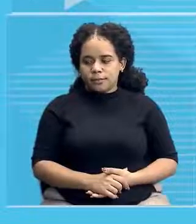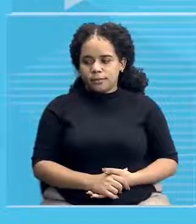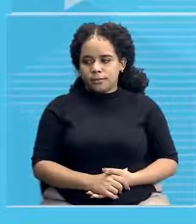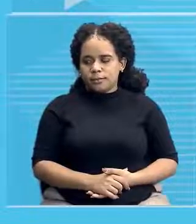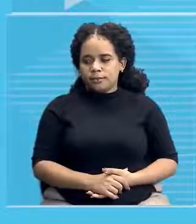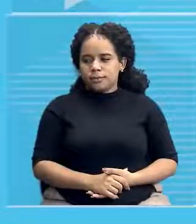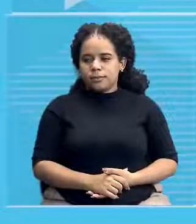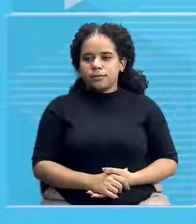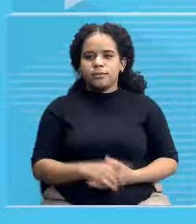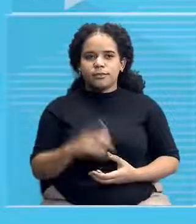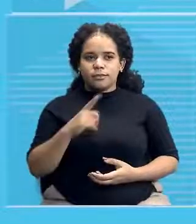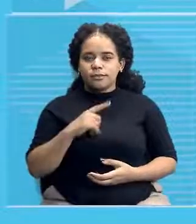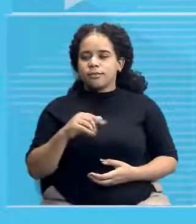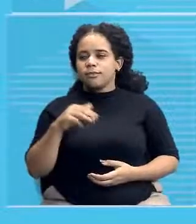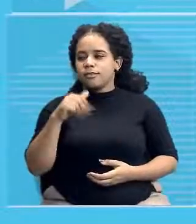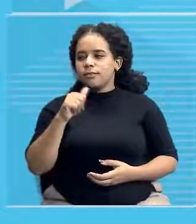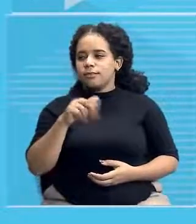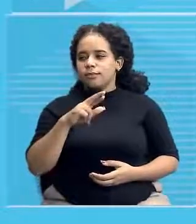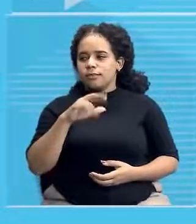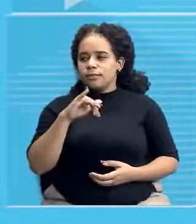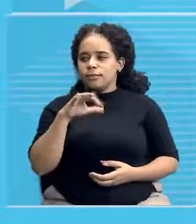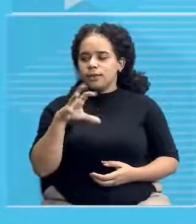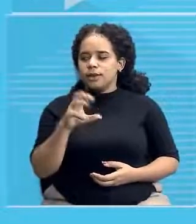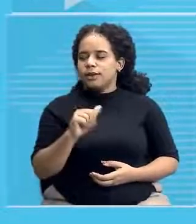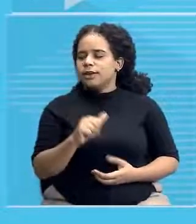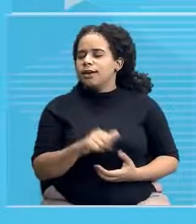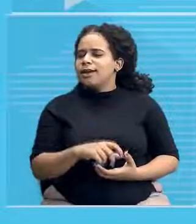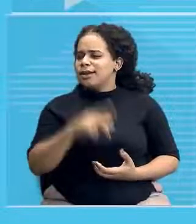valeu Márcio. Obrigado, professora Sheila.